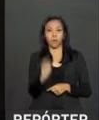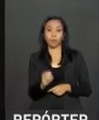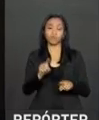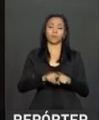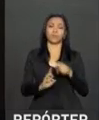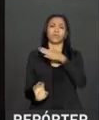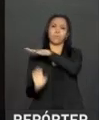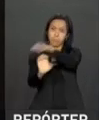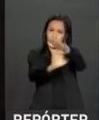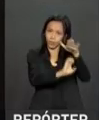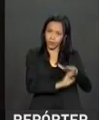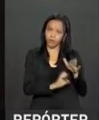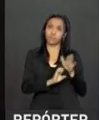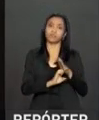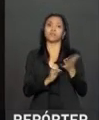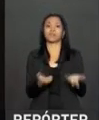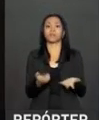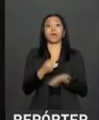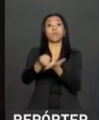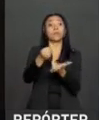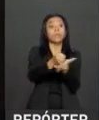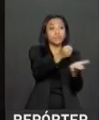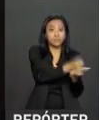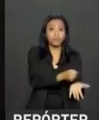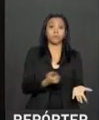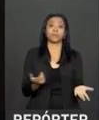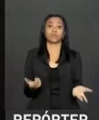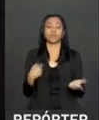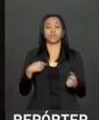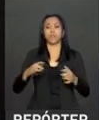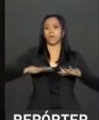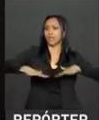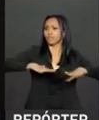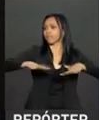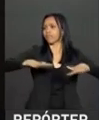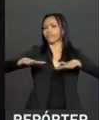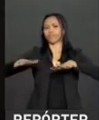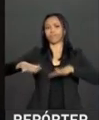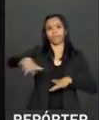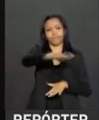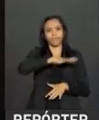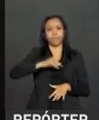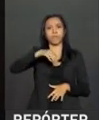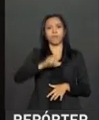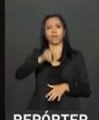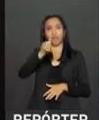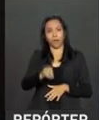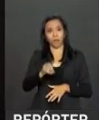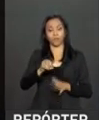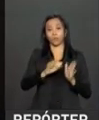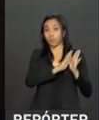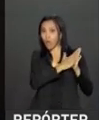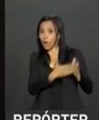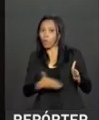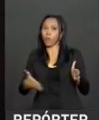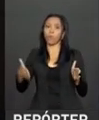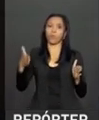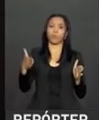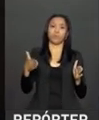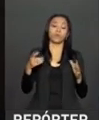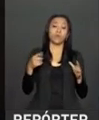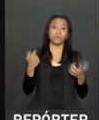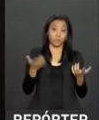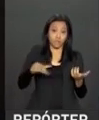apoio aos setores privados, dinamizar o mercado de longo prazo de crédito,